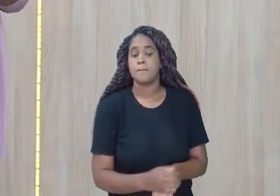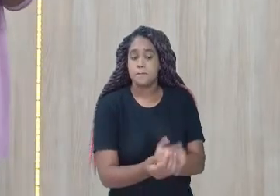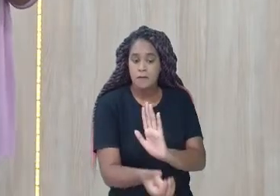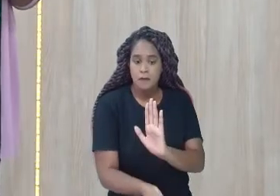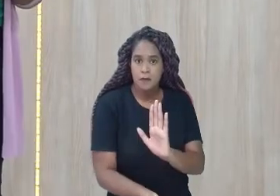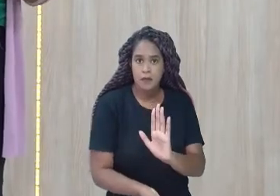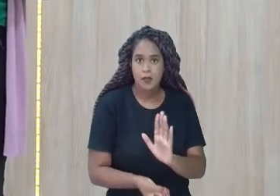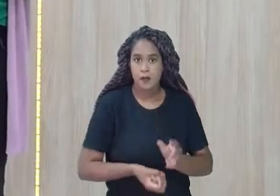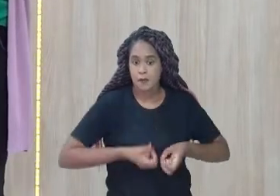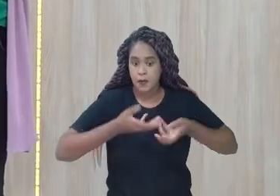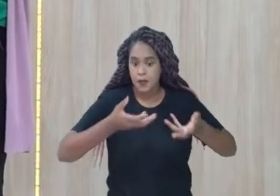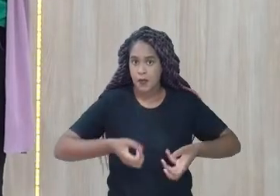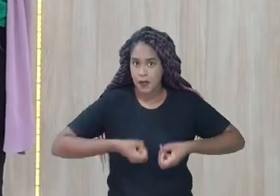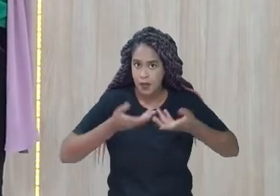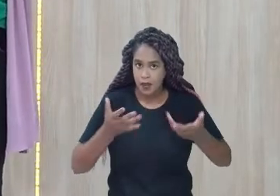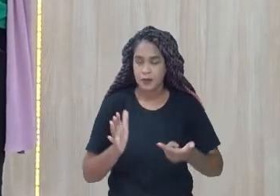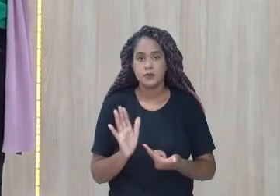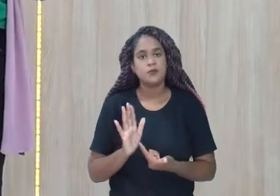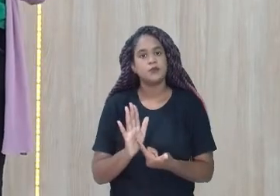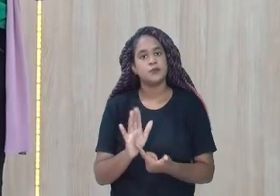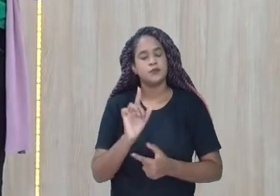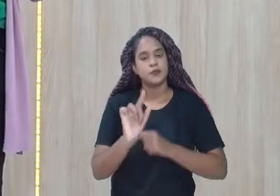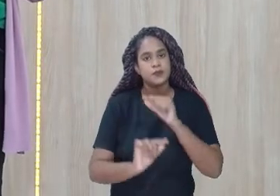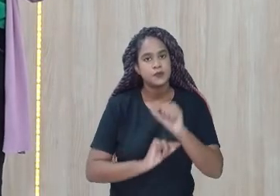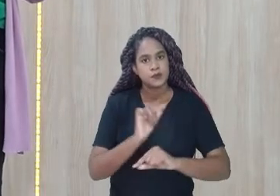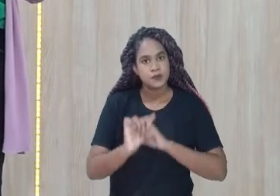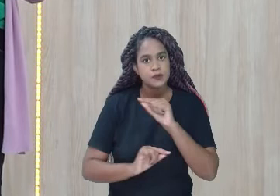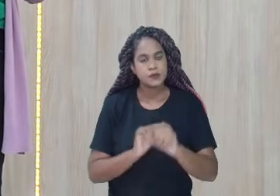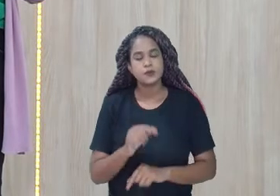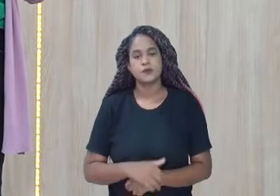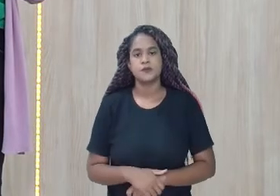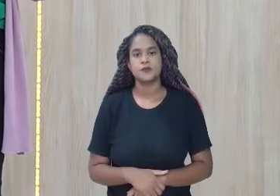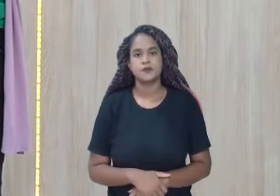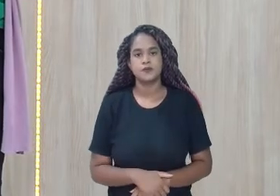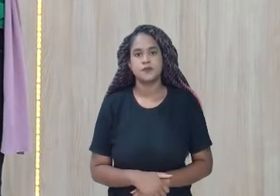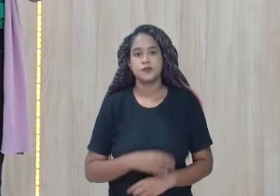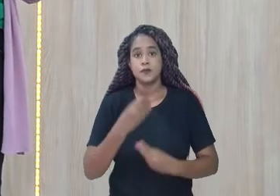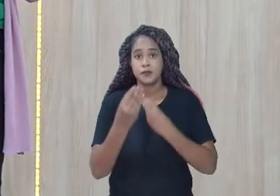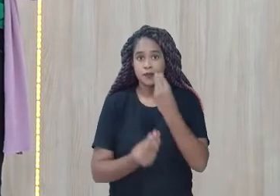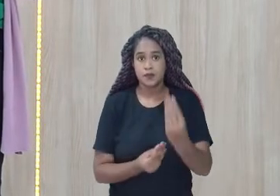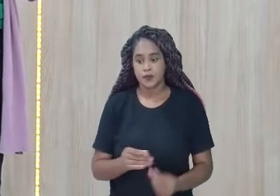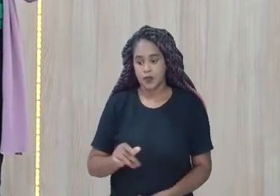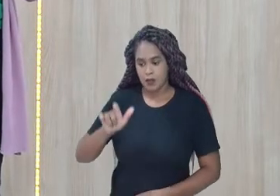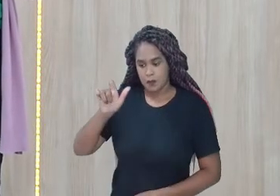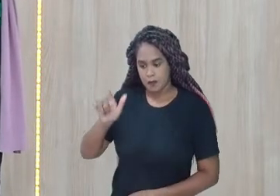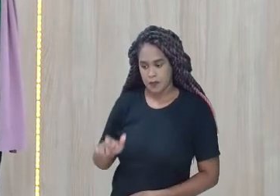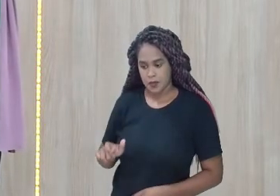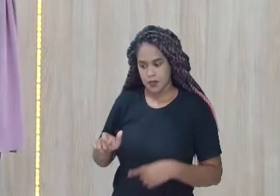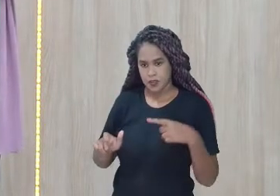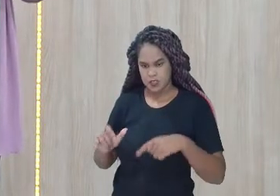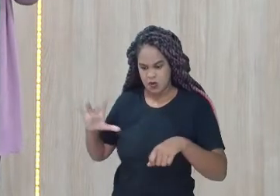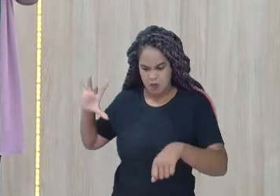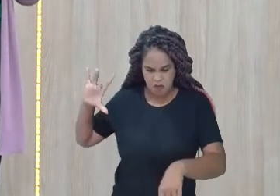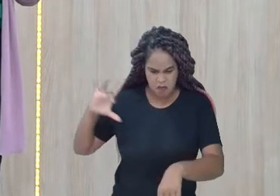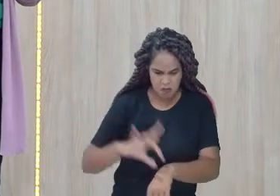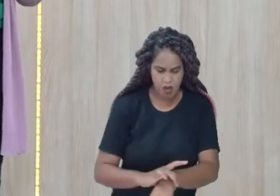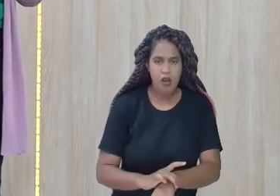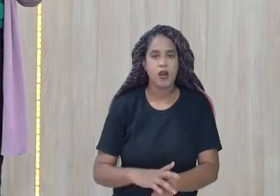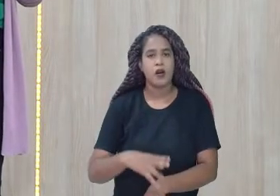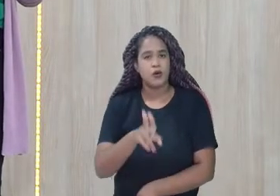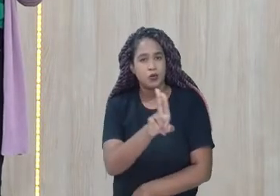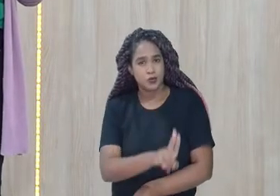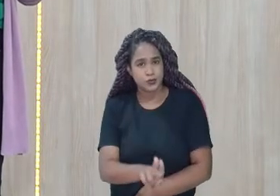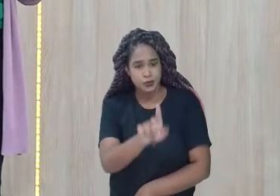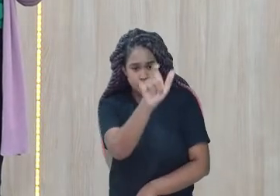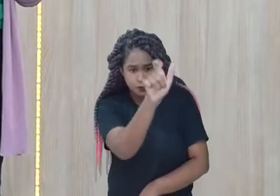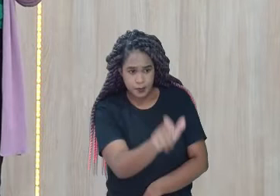ótimo exemplo disso, porque faz pensar como o colonizador muitas vezes usou